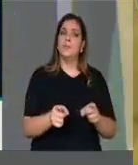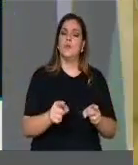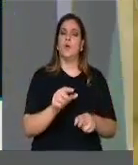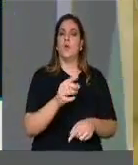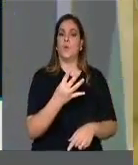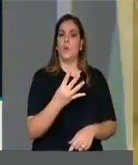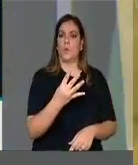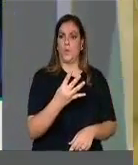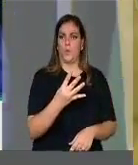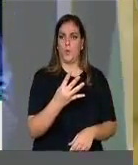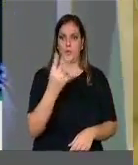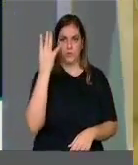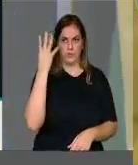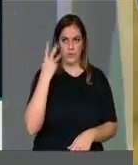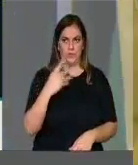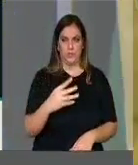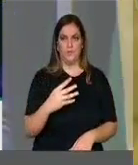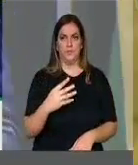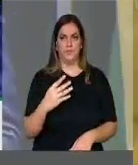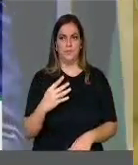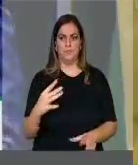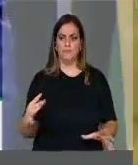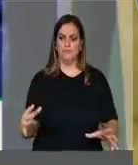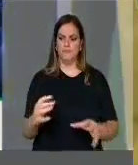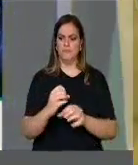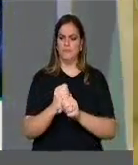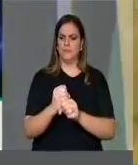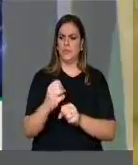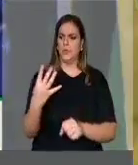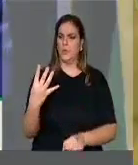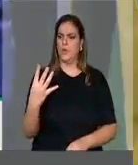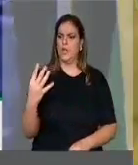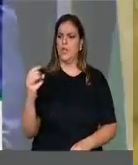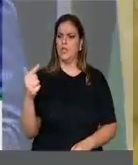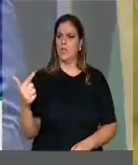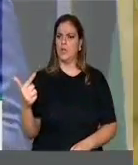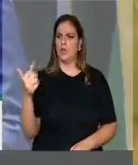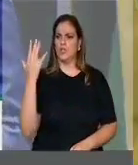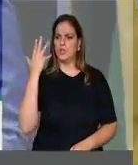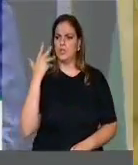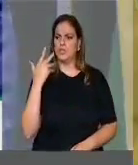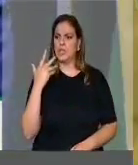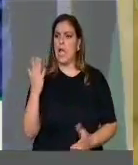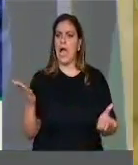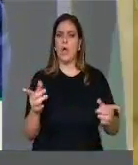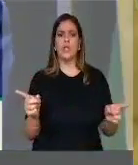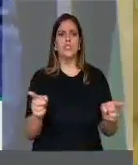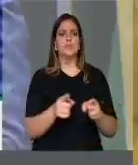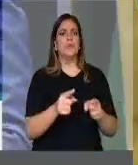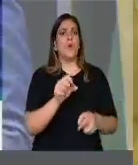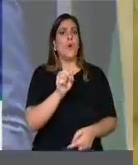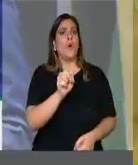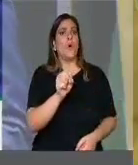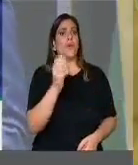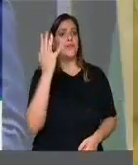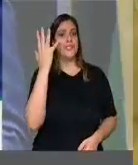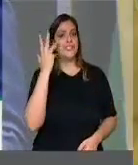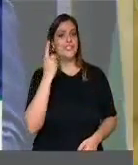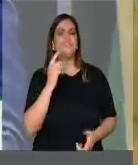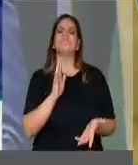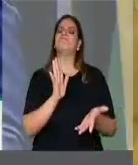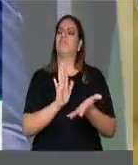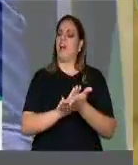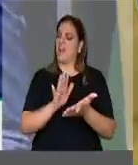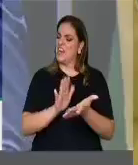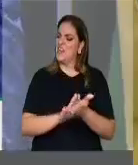diminuição. De 42 dias que eles poderiam estar nas ruas, podem hoje apenas ficar 8 dias. Parabéns ao país, parabéns ao Congresso